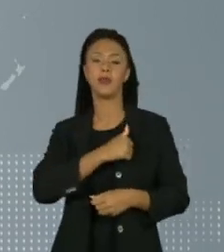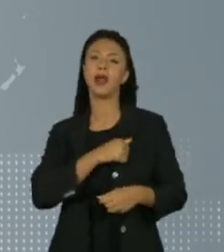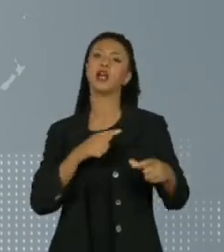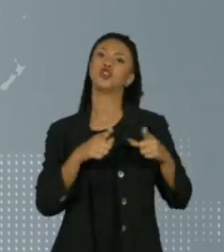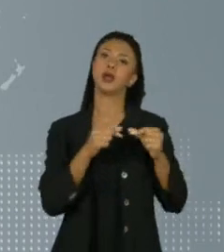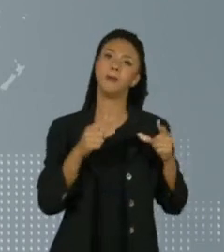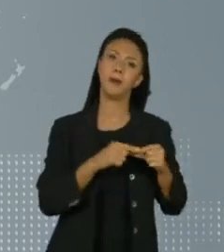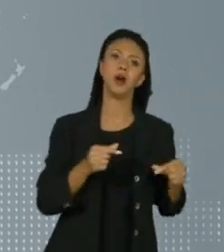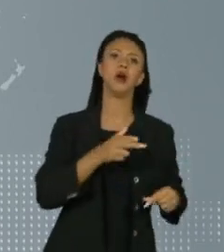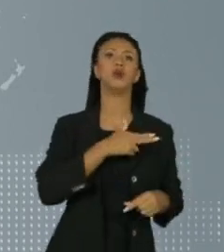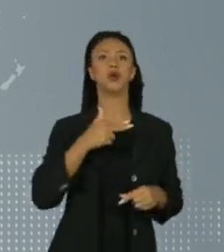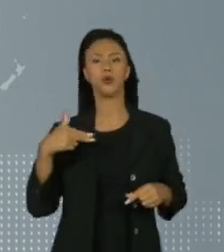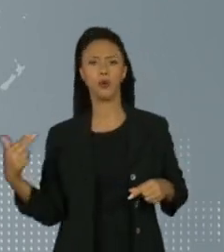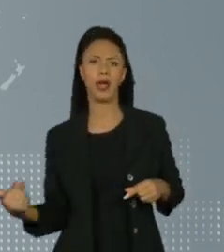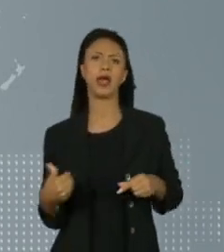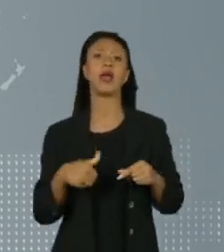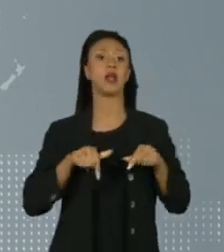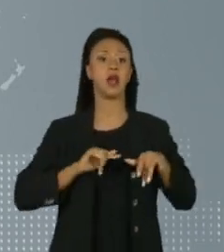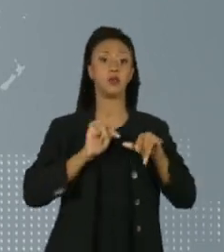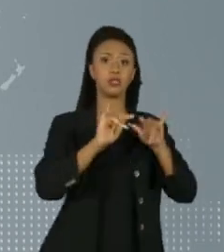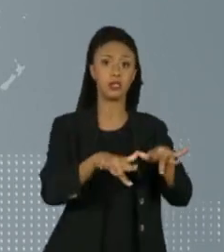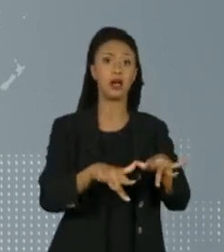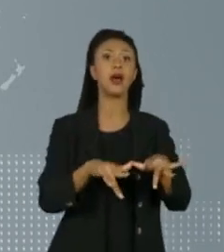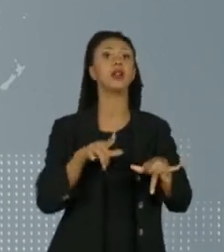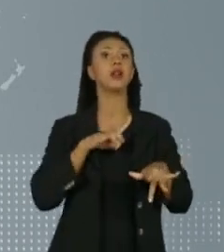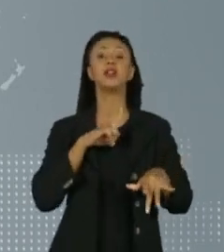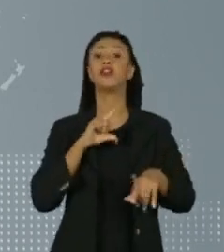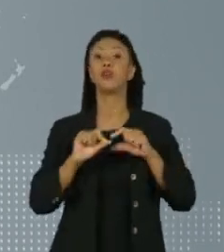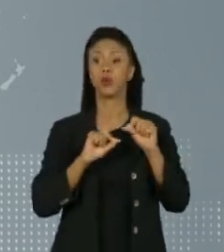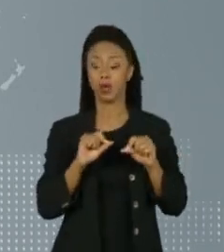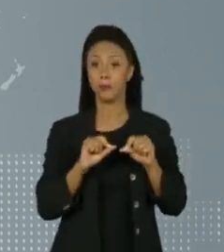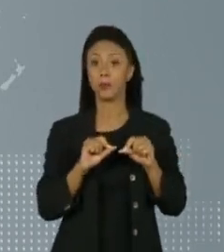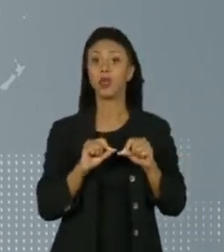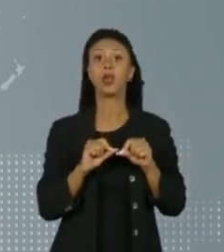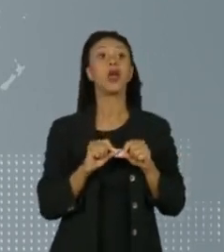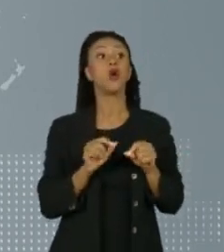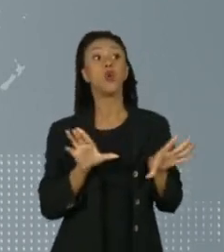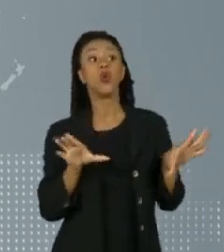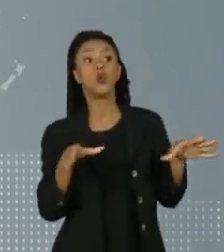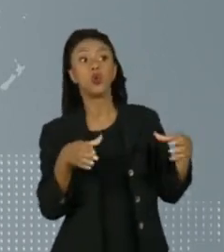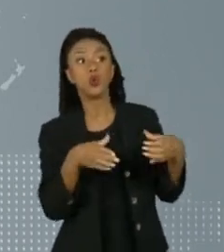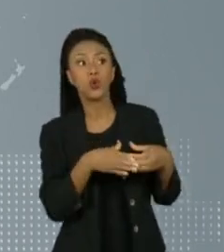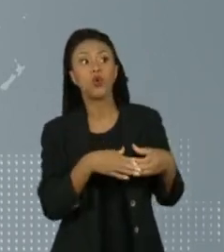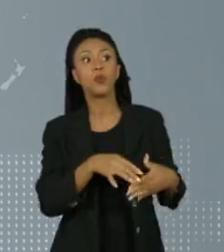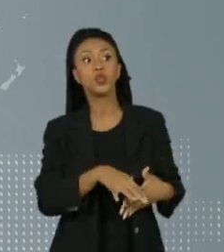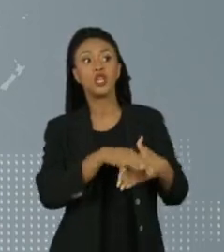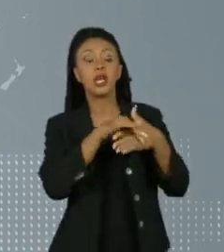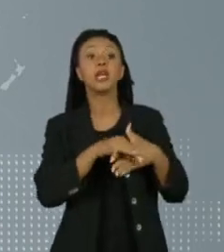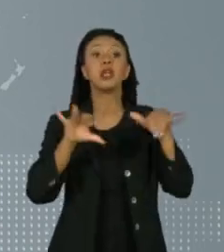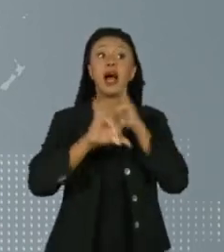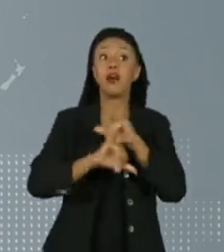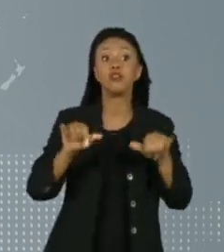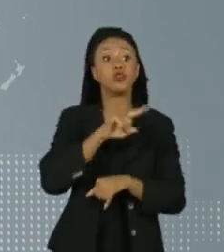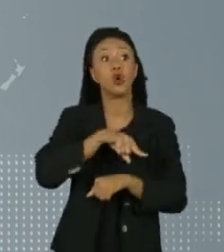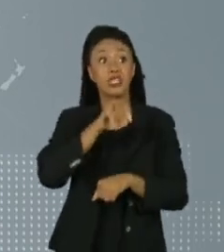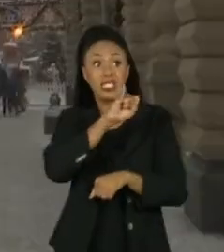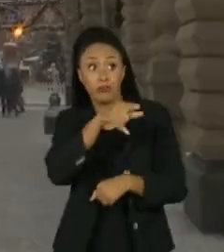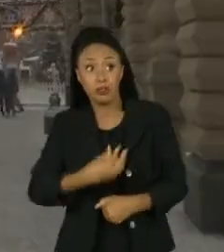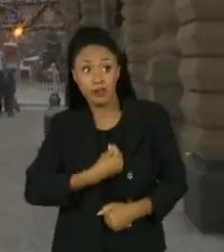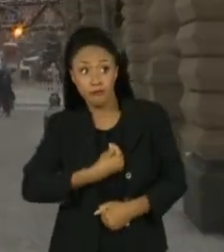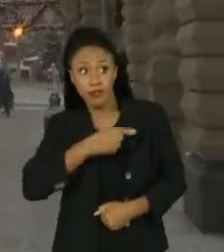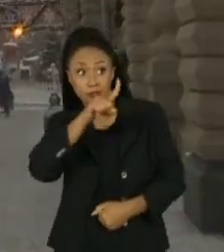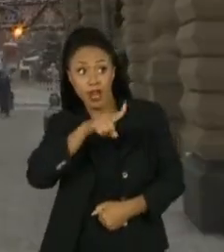e Austrália tiraram parte dos diplomatas de Kiev e alertaram seus cidadãos a saírem de lá o mais rápido